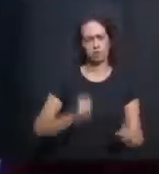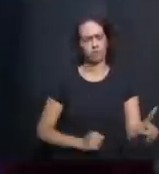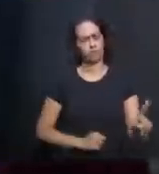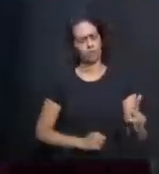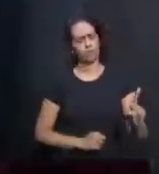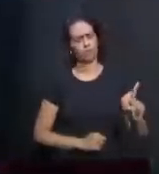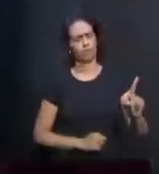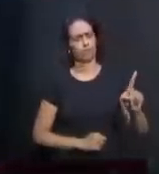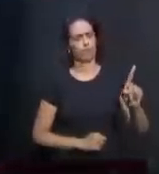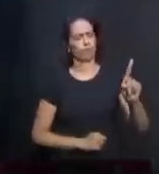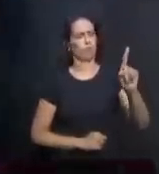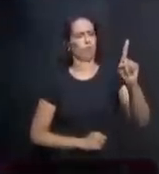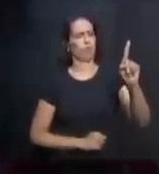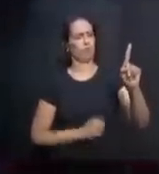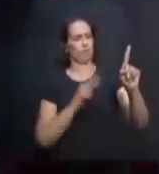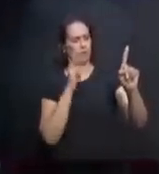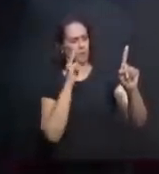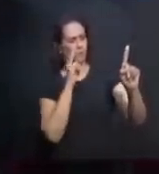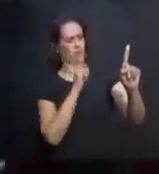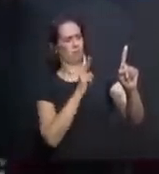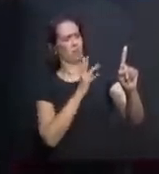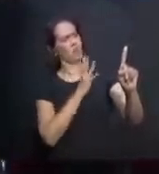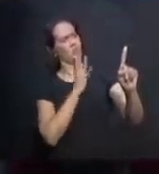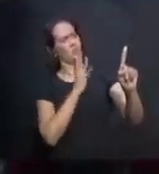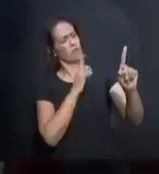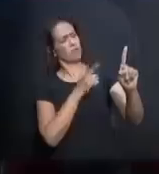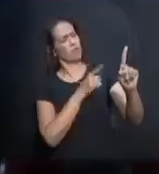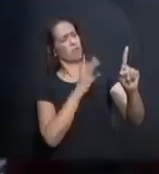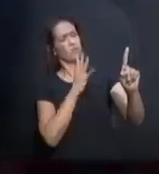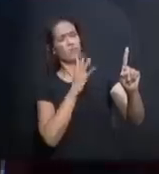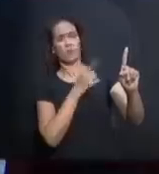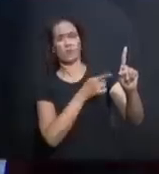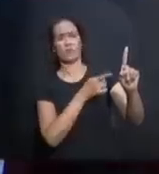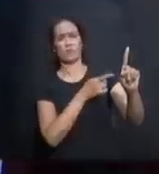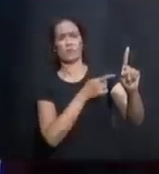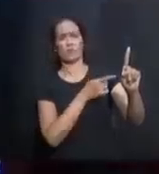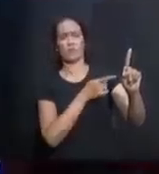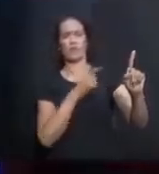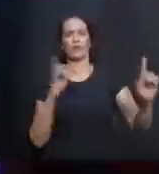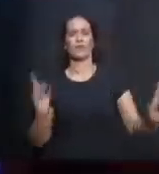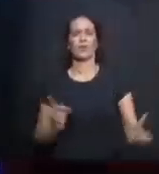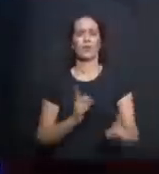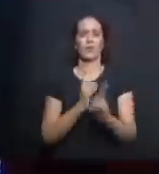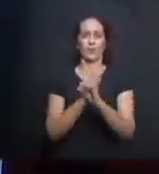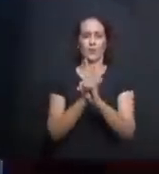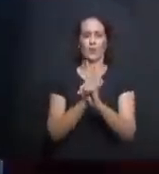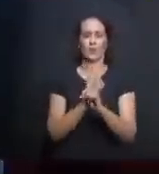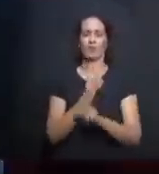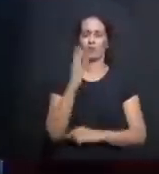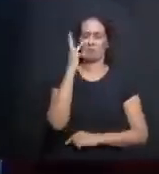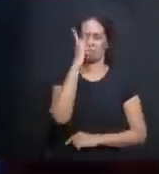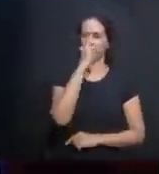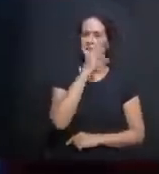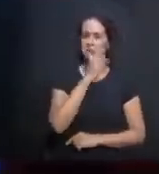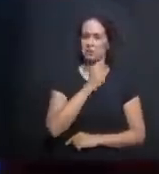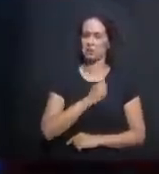Quando eu olhei, eu falei: te conheço, menino. Pastor do céu. E a gente se encontrou. Não foi bonito aquilo?